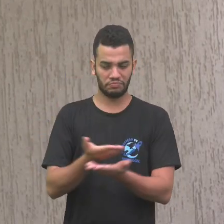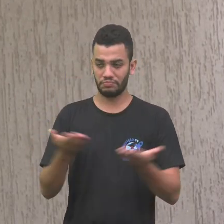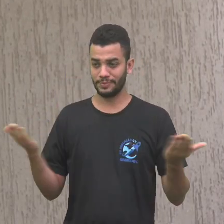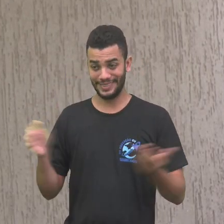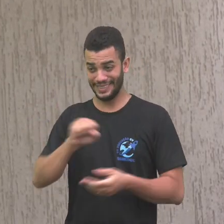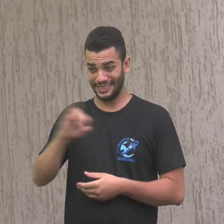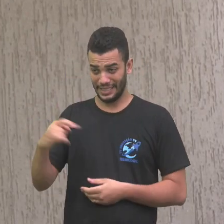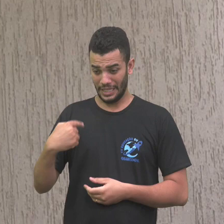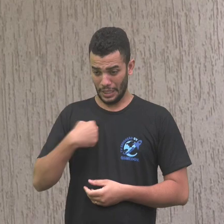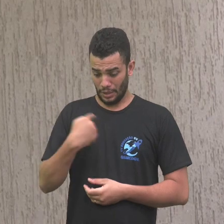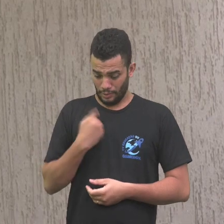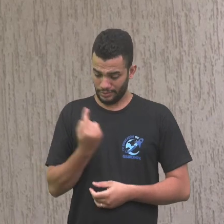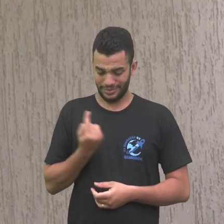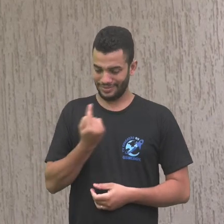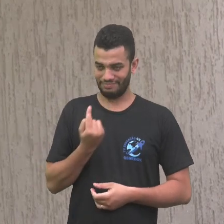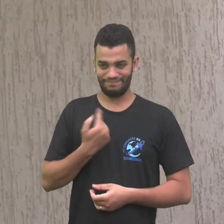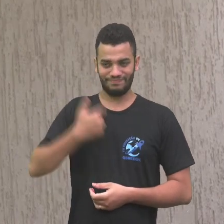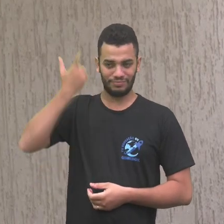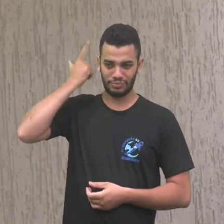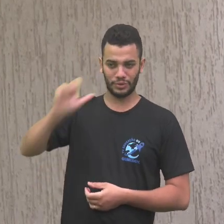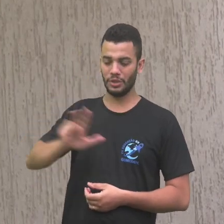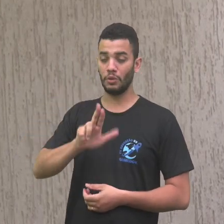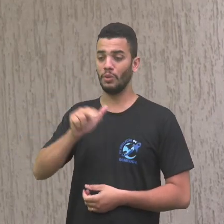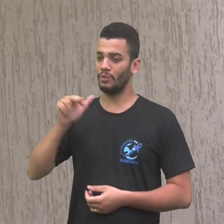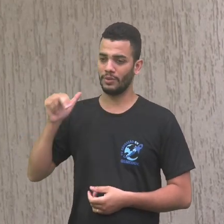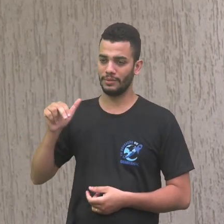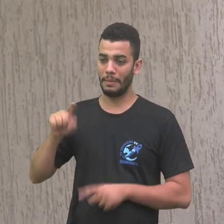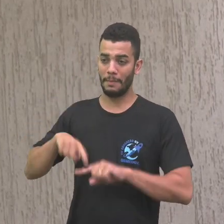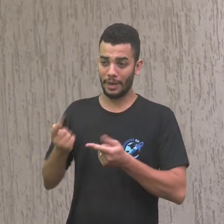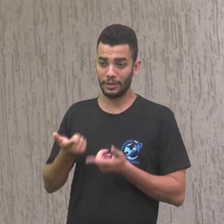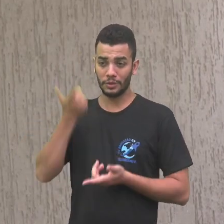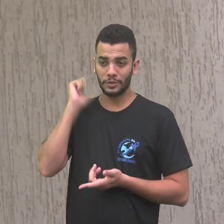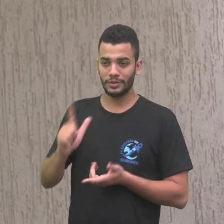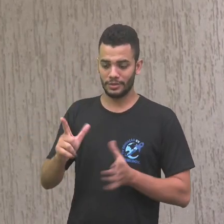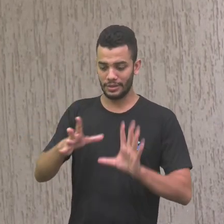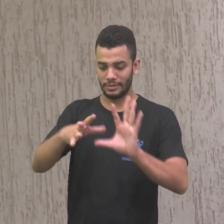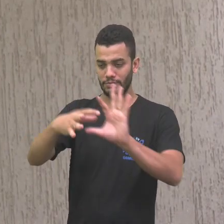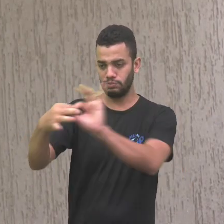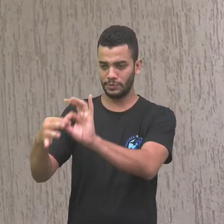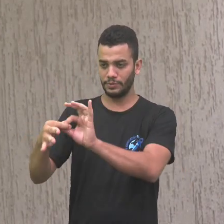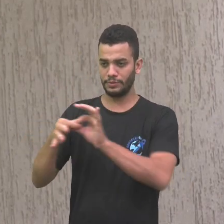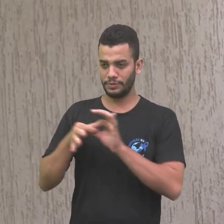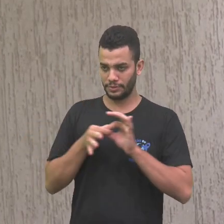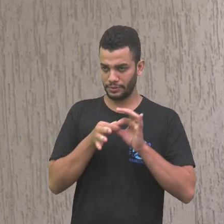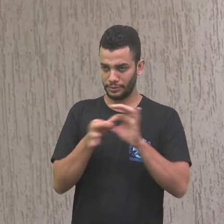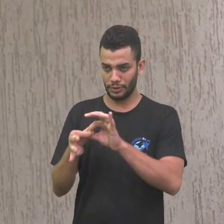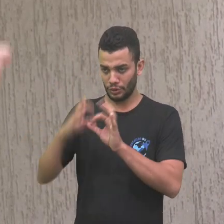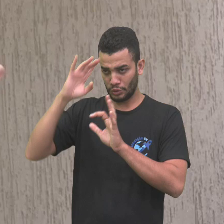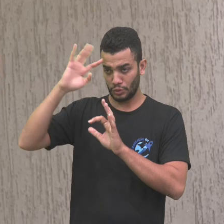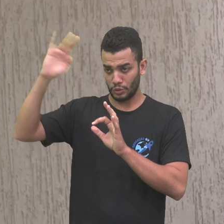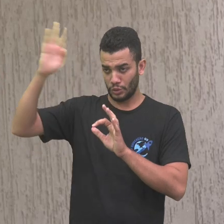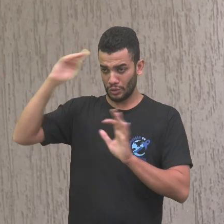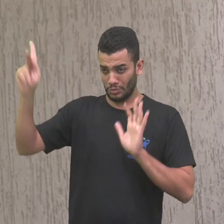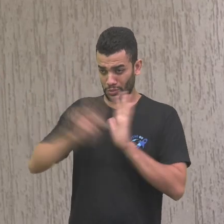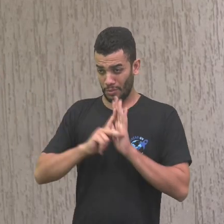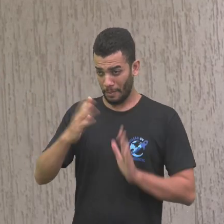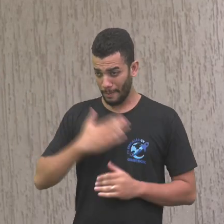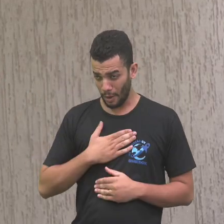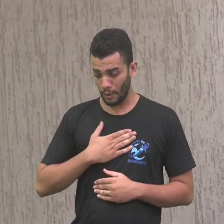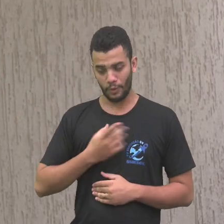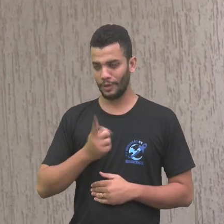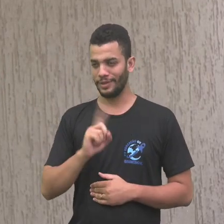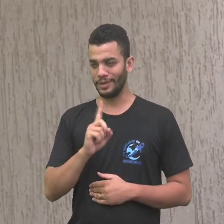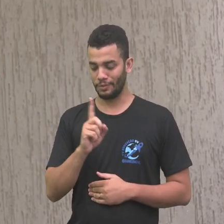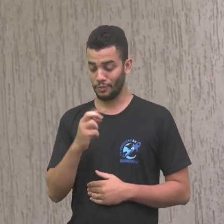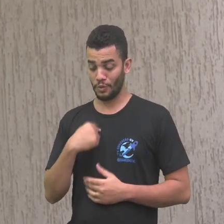vocês, não teríamos condição de realizar os nossos sonhos. E esses sonhos que não são somente nossos, são da educação, são